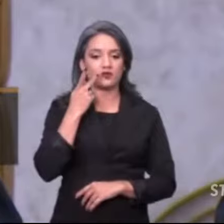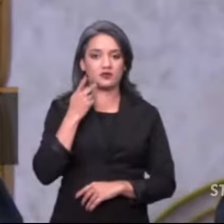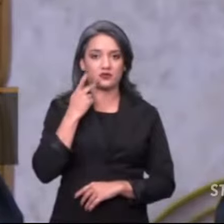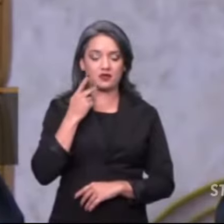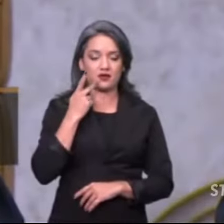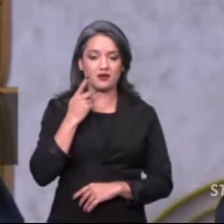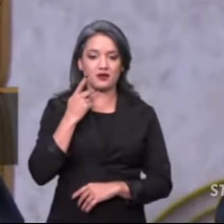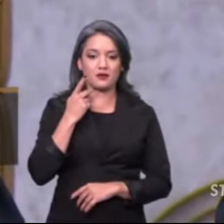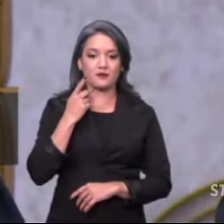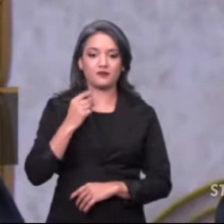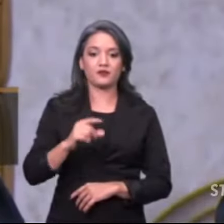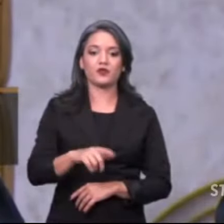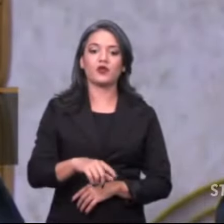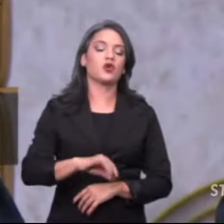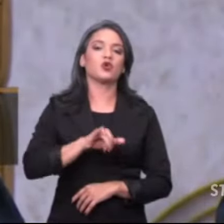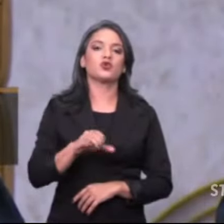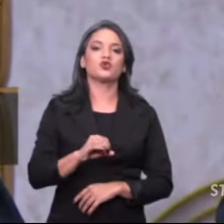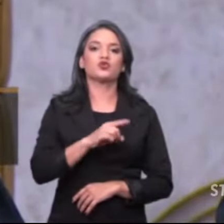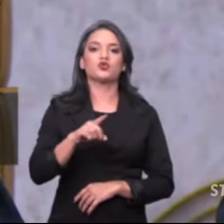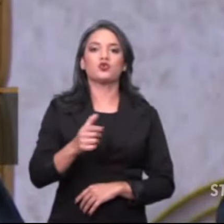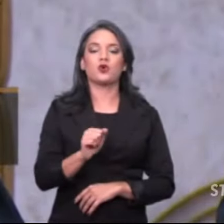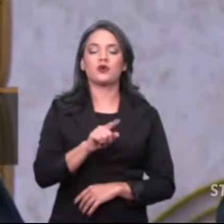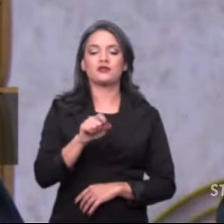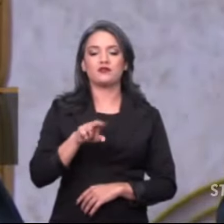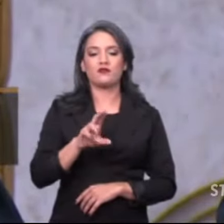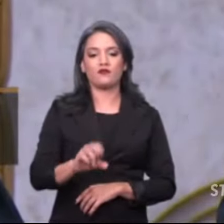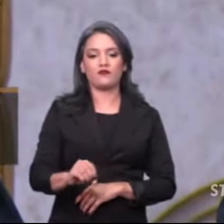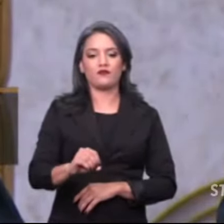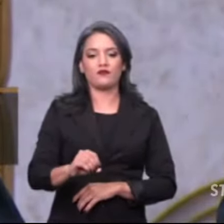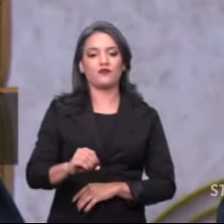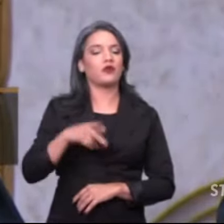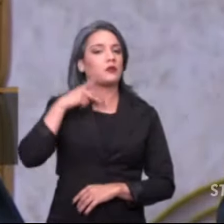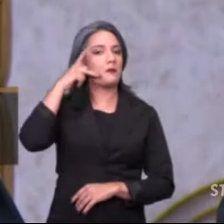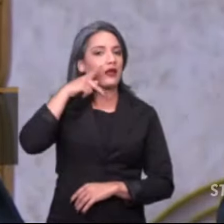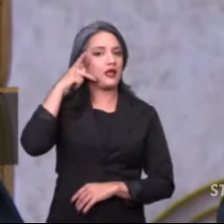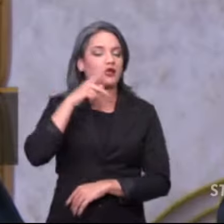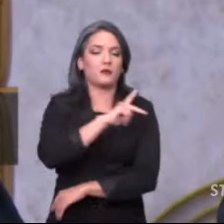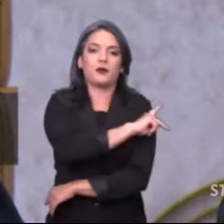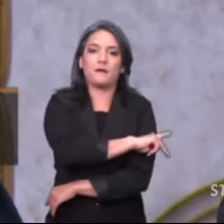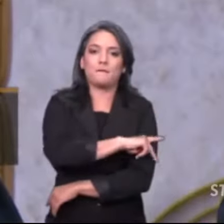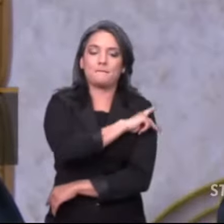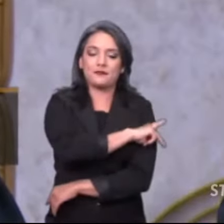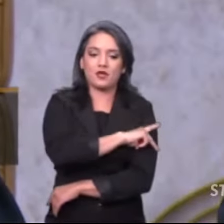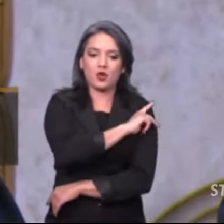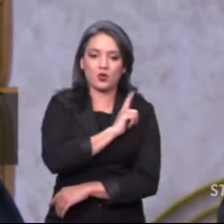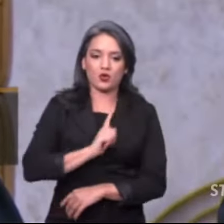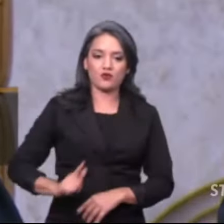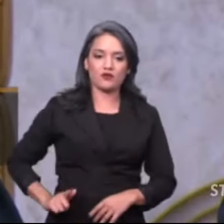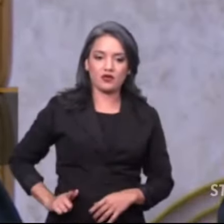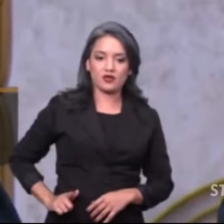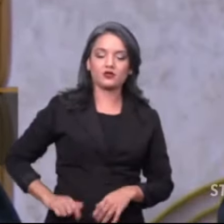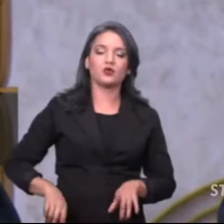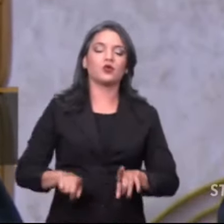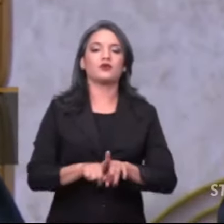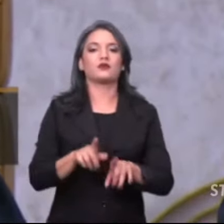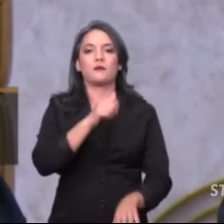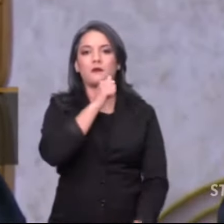Costa, João Azevedo, da Paraíba, Rafael Fonteles, do Piauí, Clécio Luiz, governador do Estado do